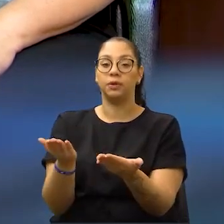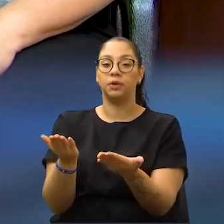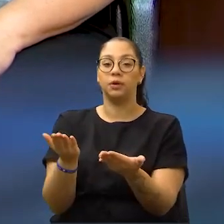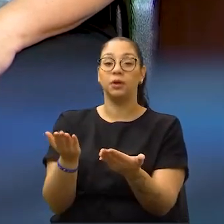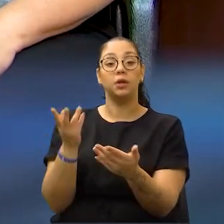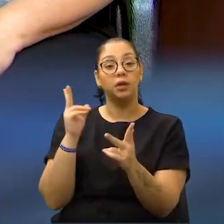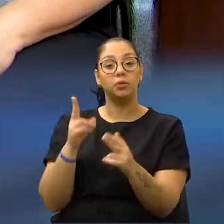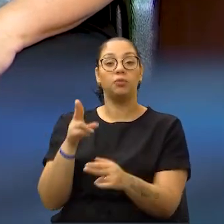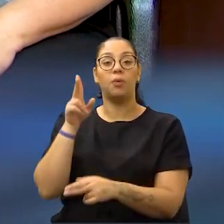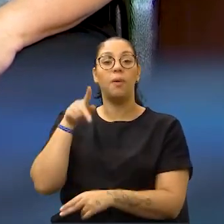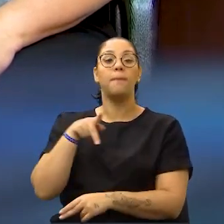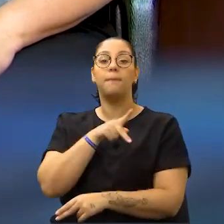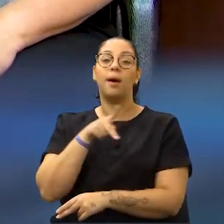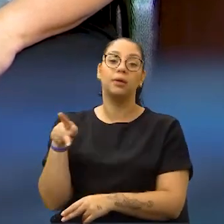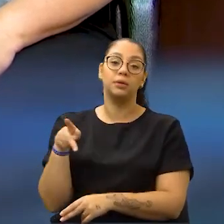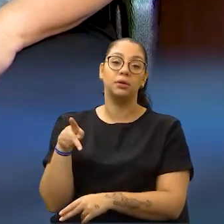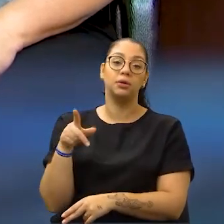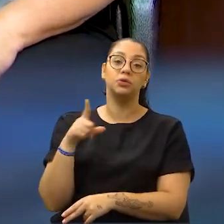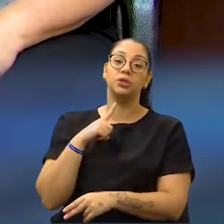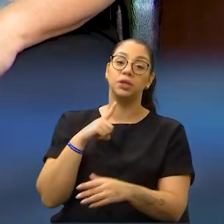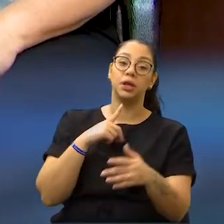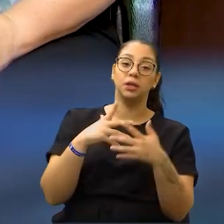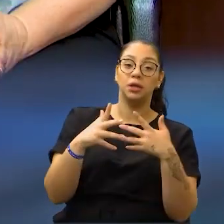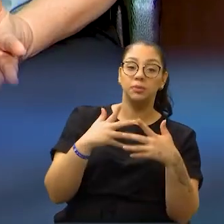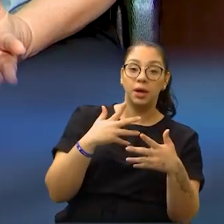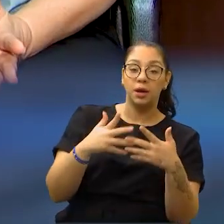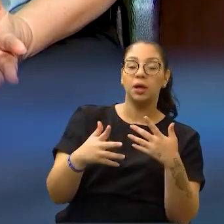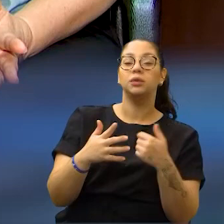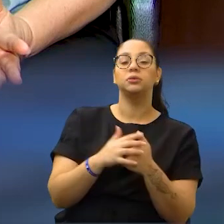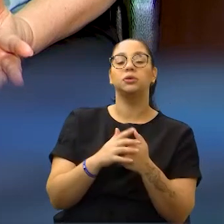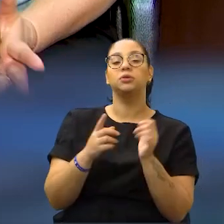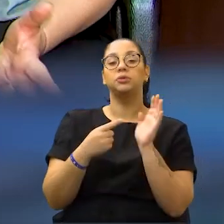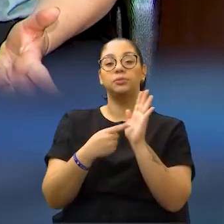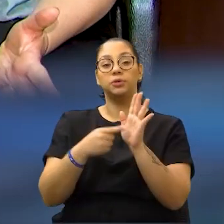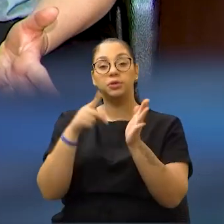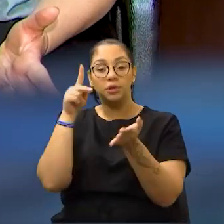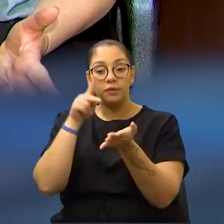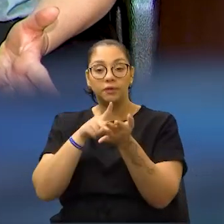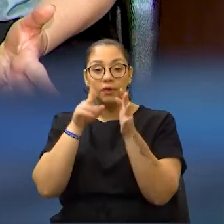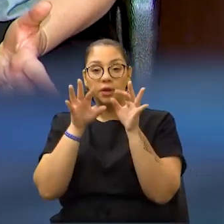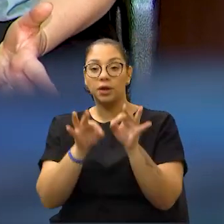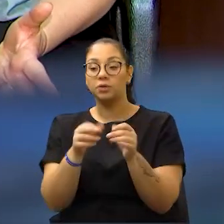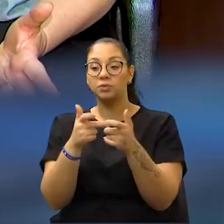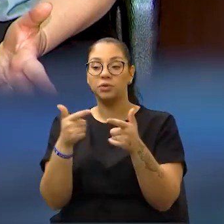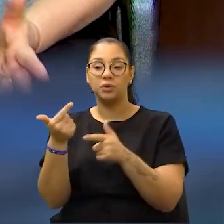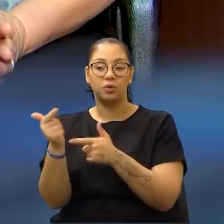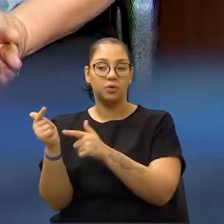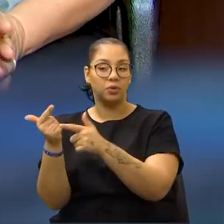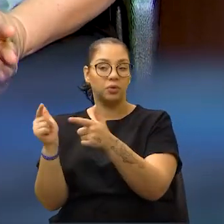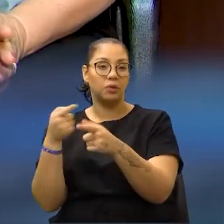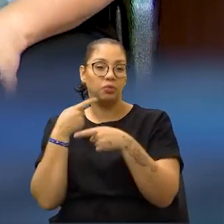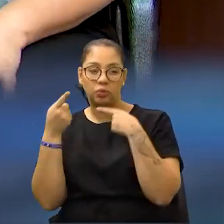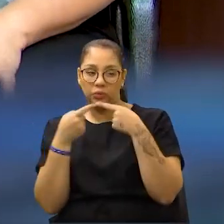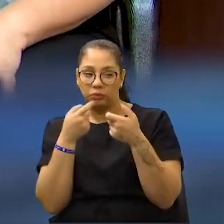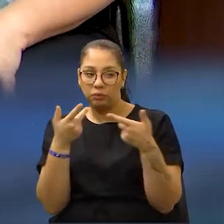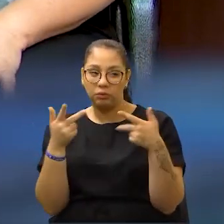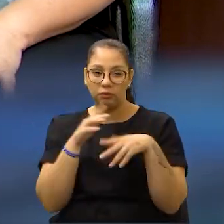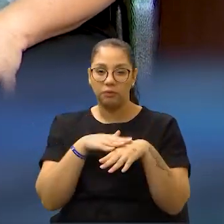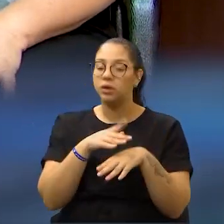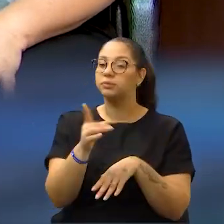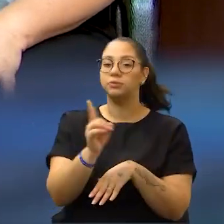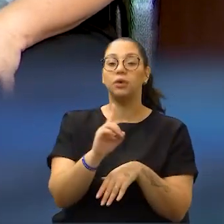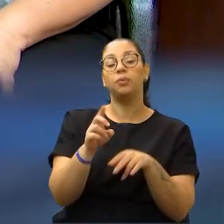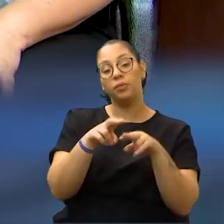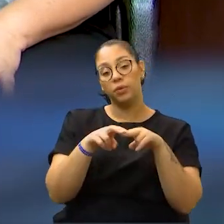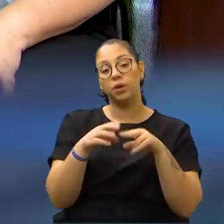como o padre era, de ser transparente, de que ninguém tenha dúvidas do que a gente faz. Por isso, os portões